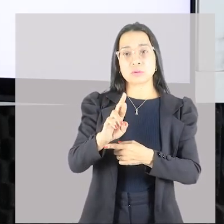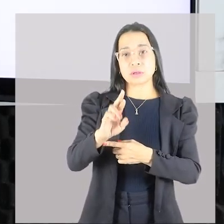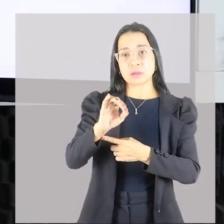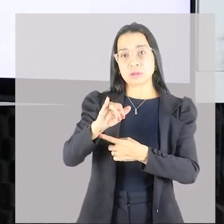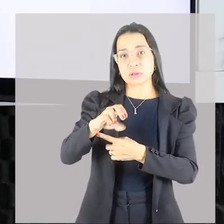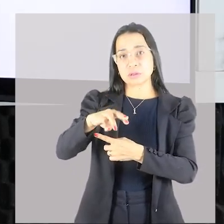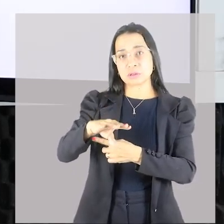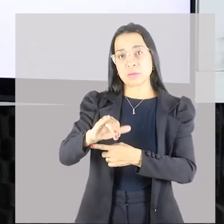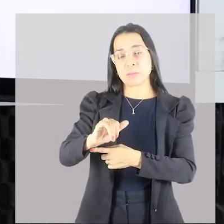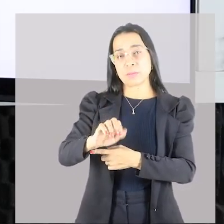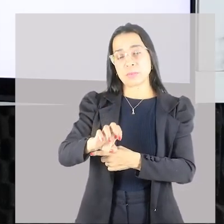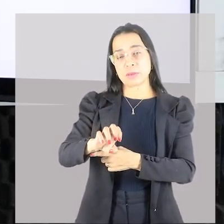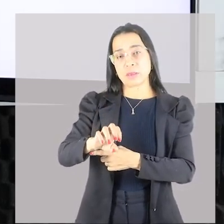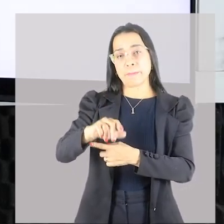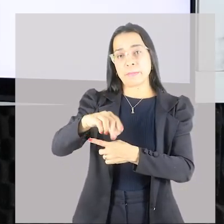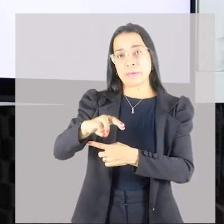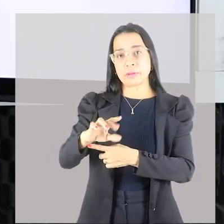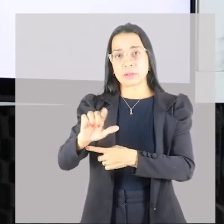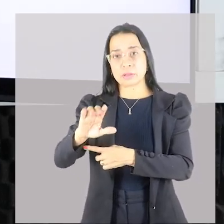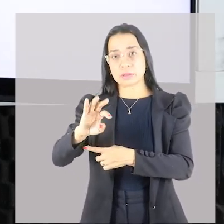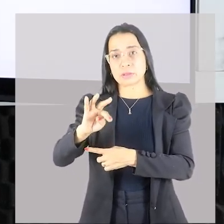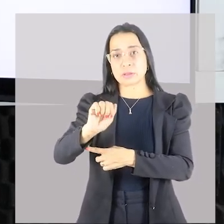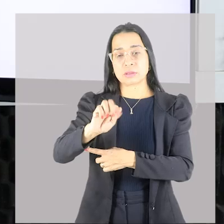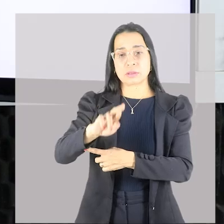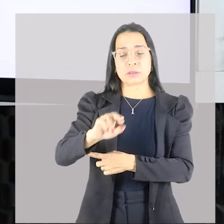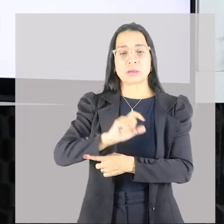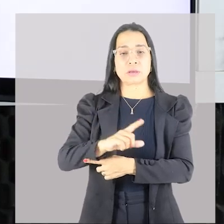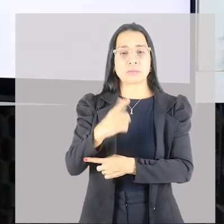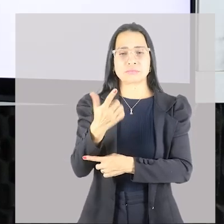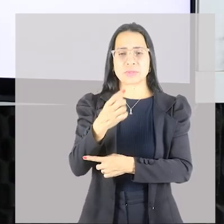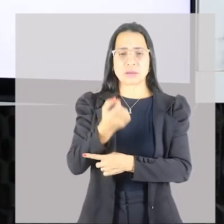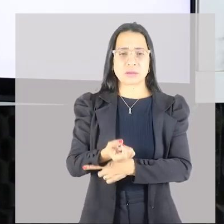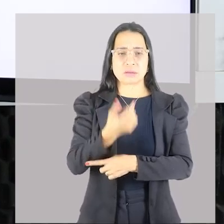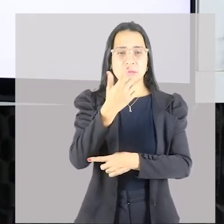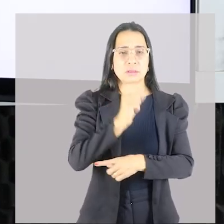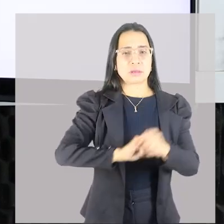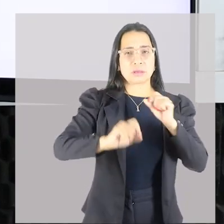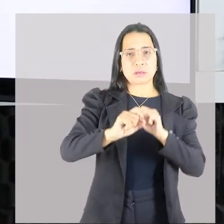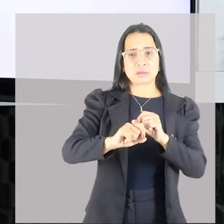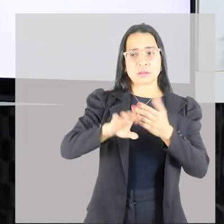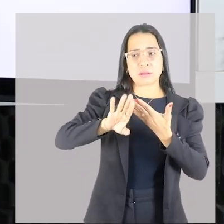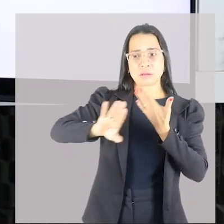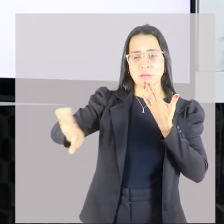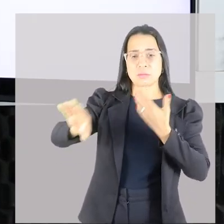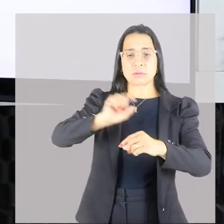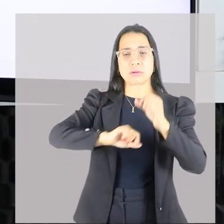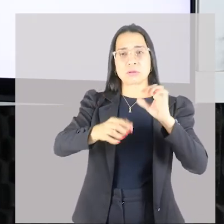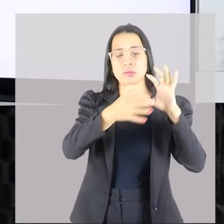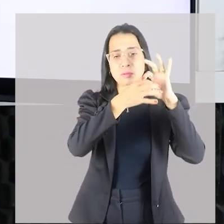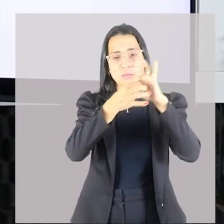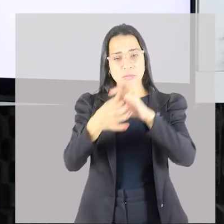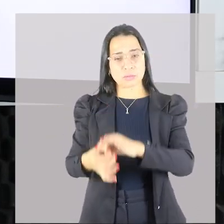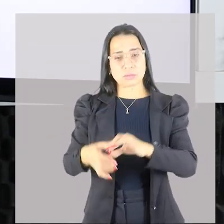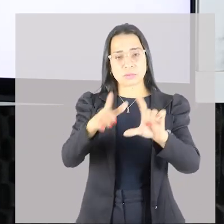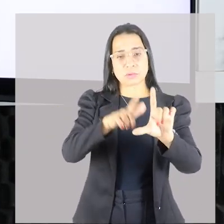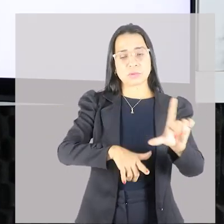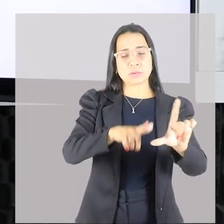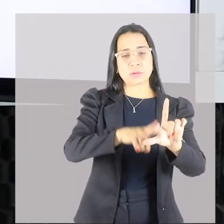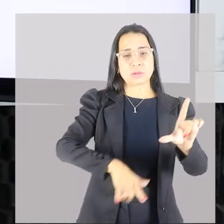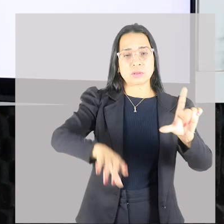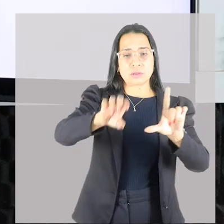sindicato, né? Então tá estranho isso aí, não faz sentido, tá fora do contexto. Fragmentar as lutas políticas.